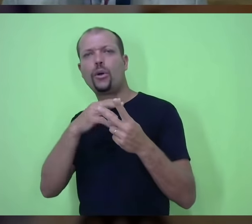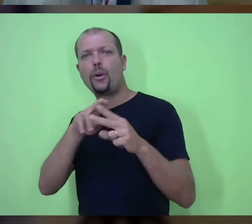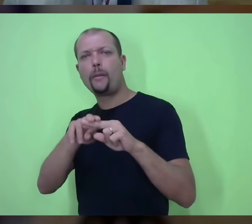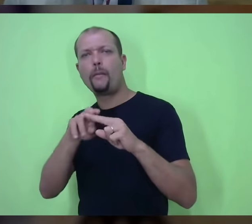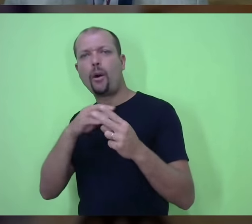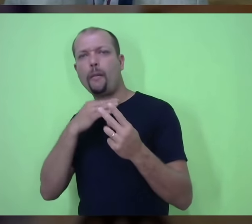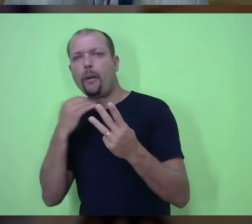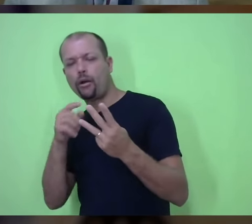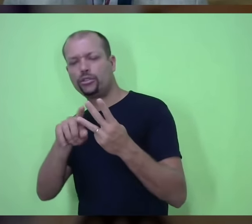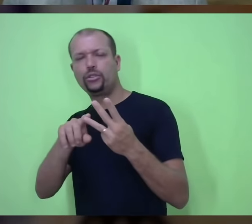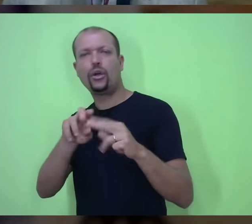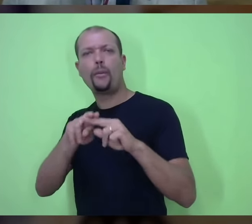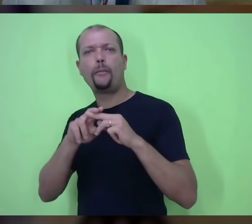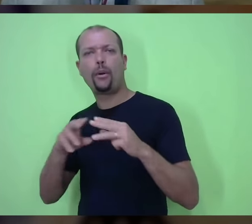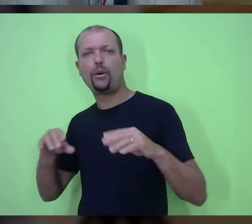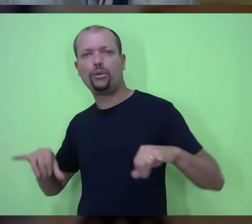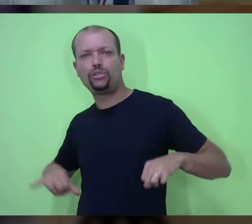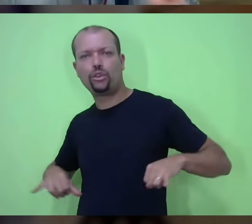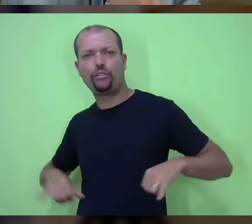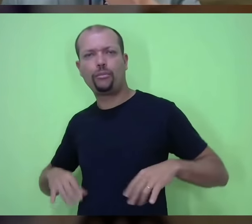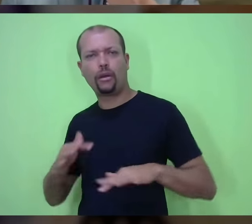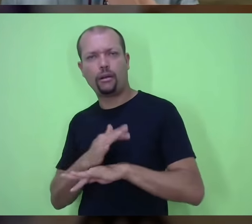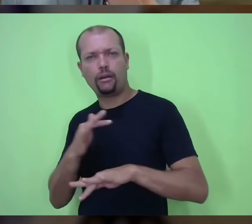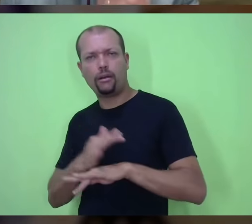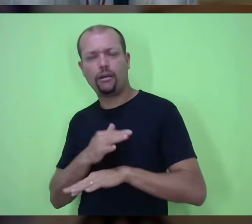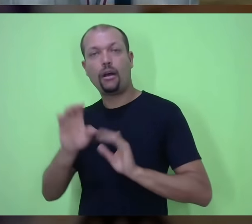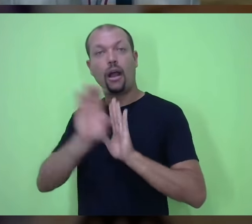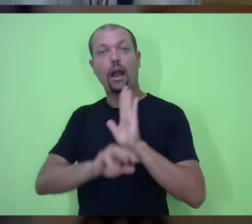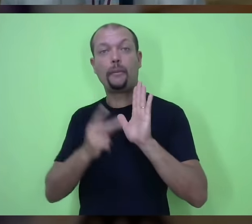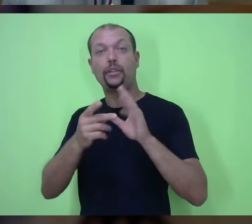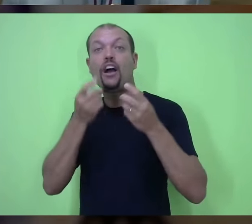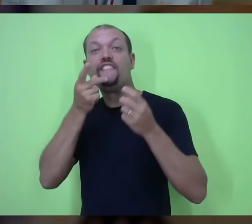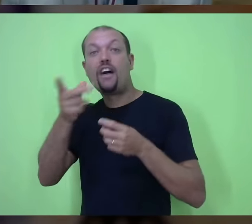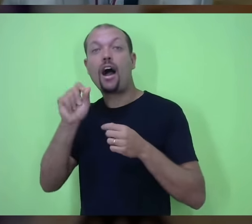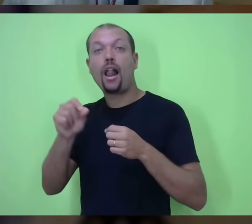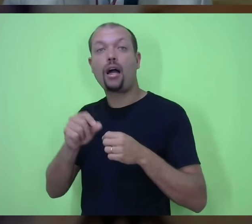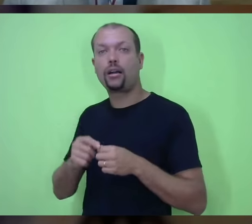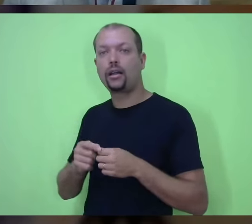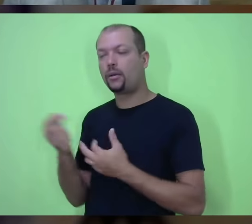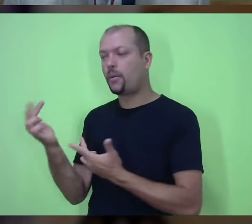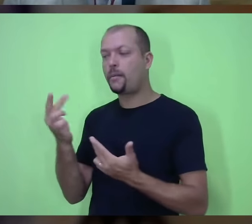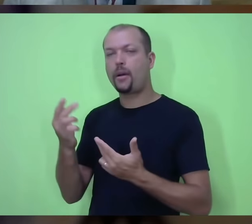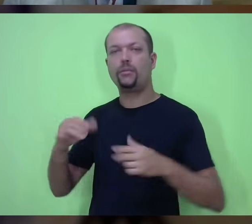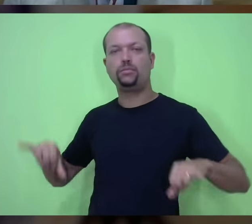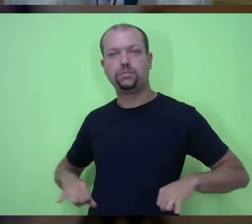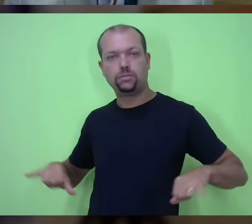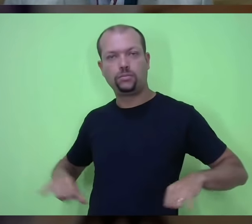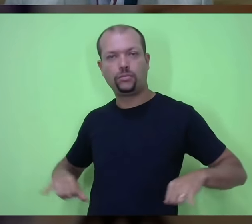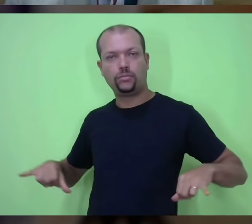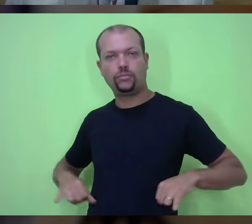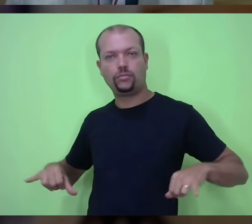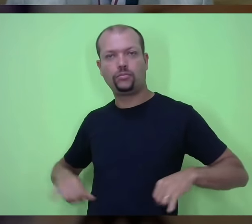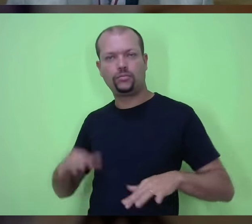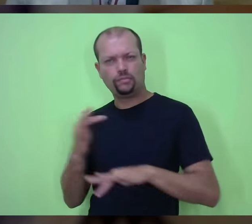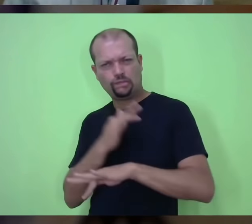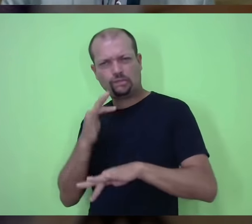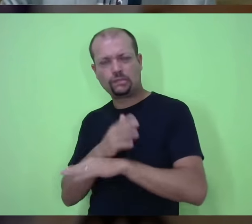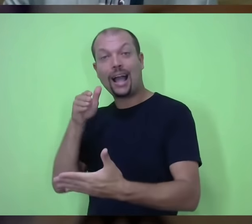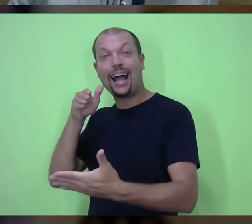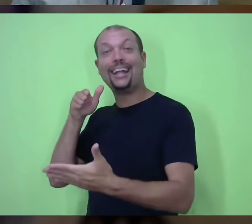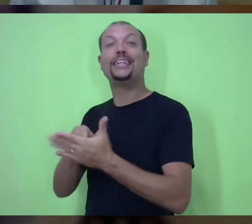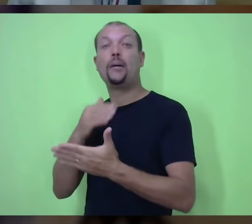ele mesmo sofreu. Então, o capítulo 2, ele fala de um irmão sofredor, que vai até a